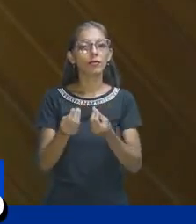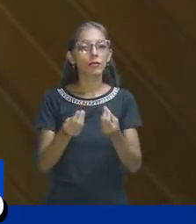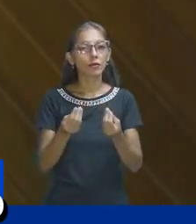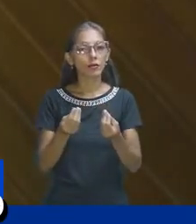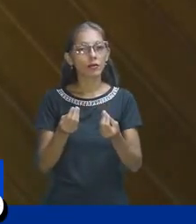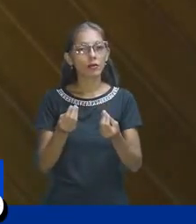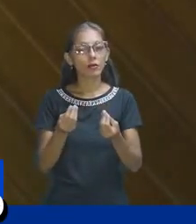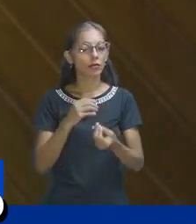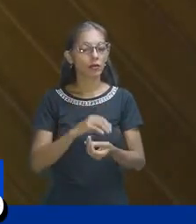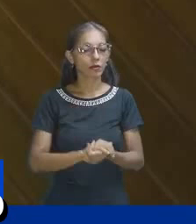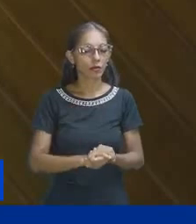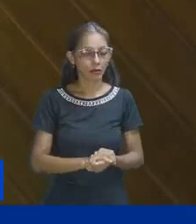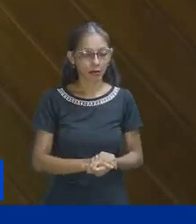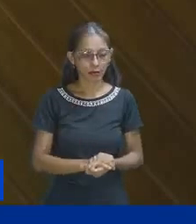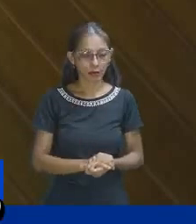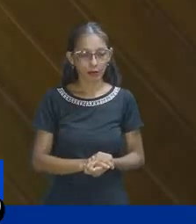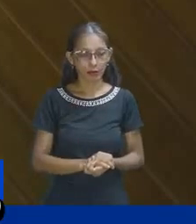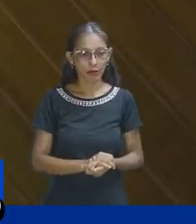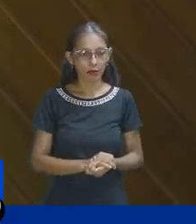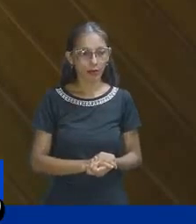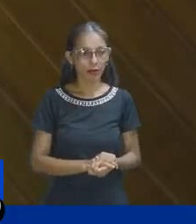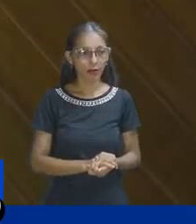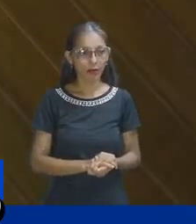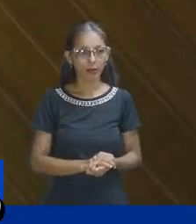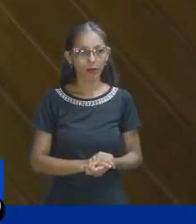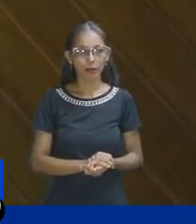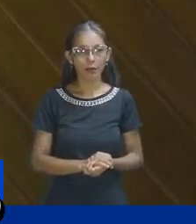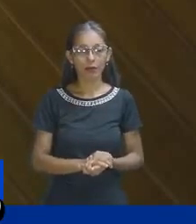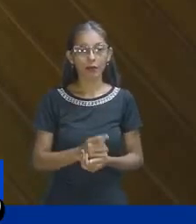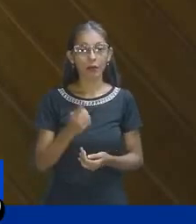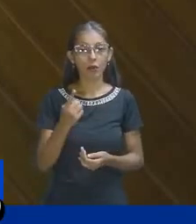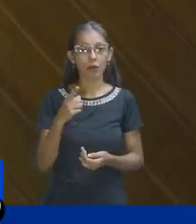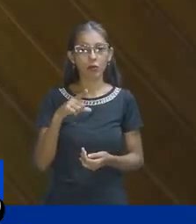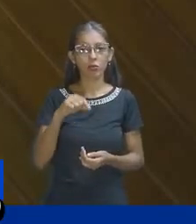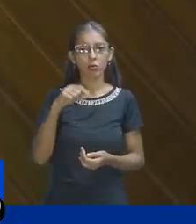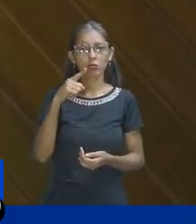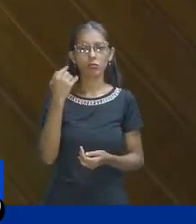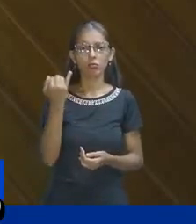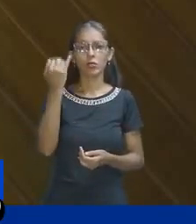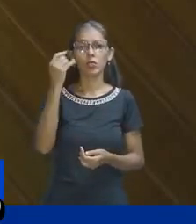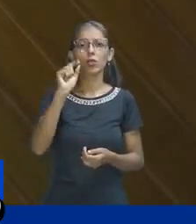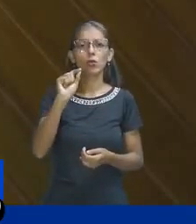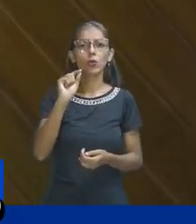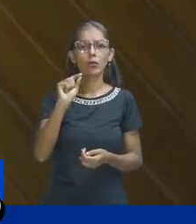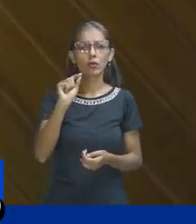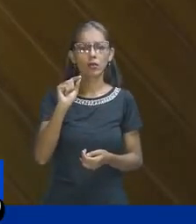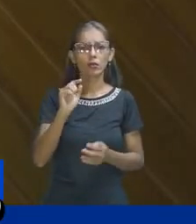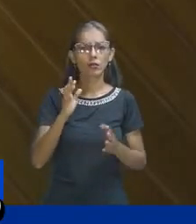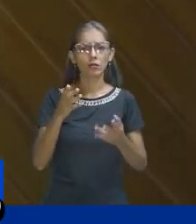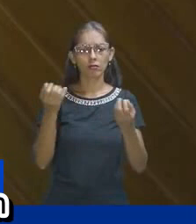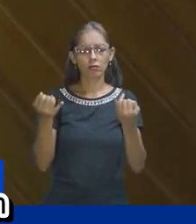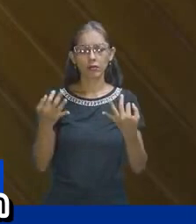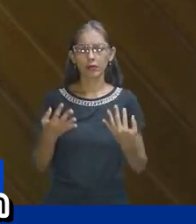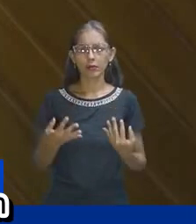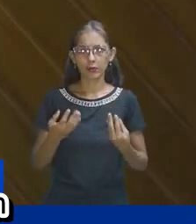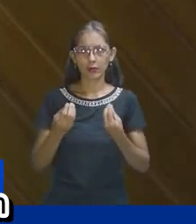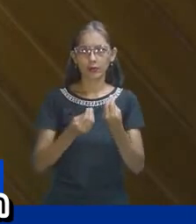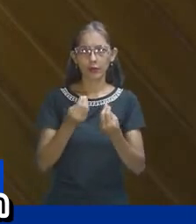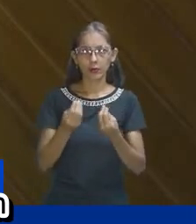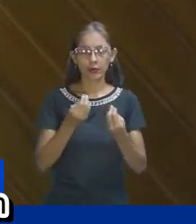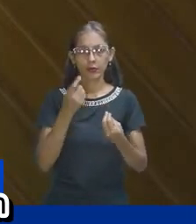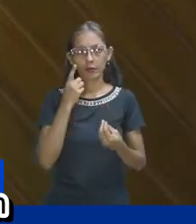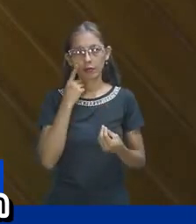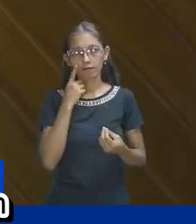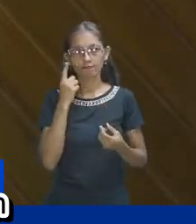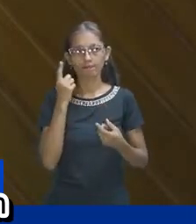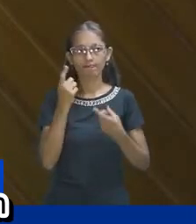uma singela questão de ordem. Vou, inclusive, levantar logo do início e já prossigo com a própria sustentação para tentar ambientar e até diante da